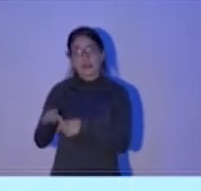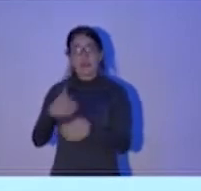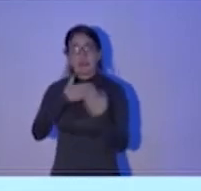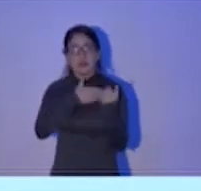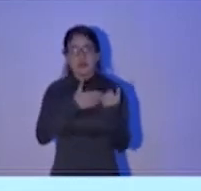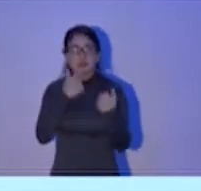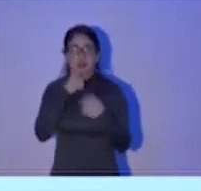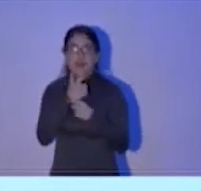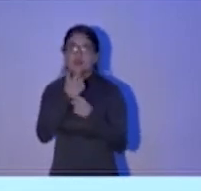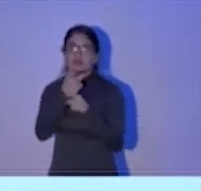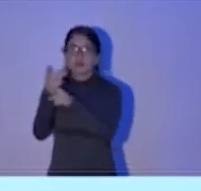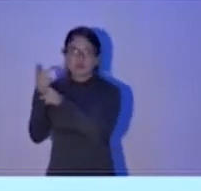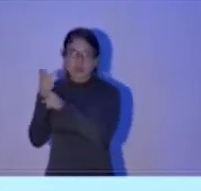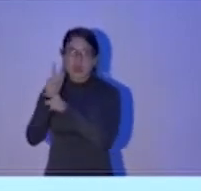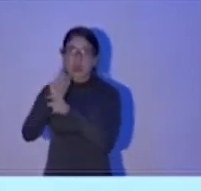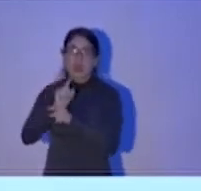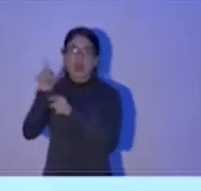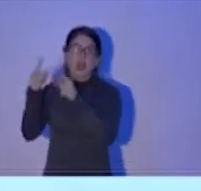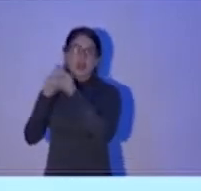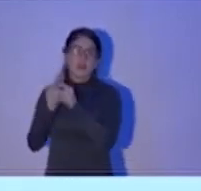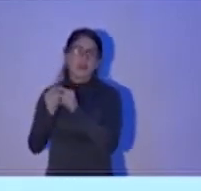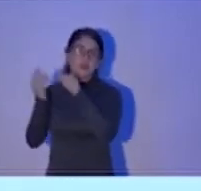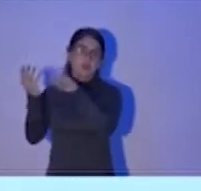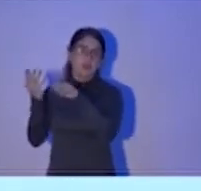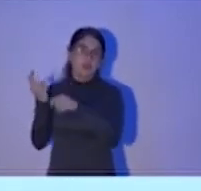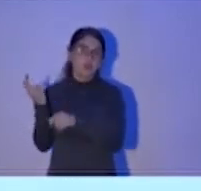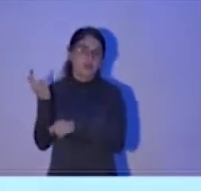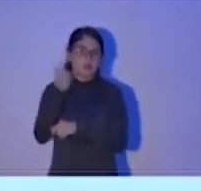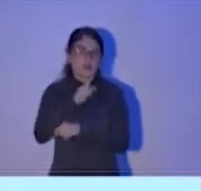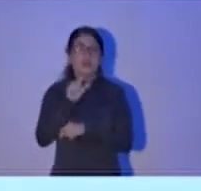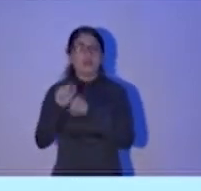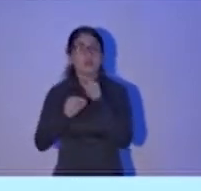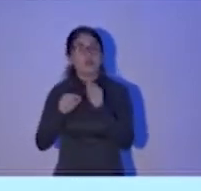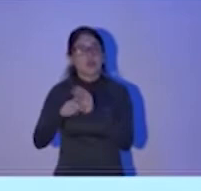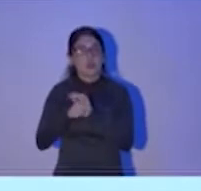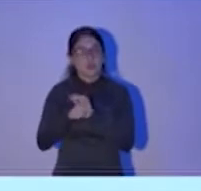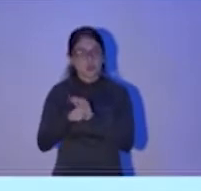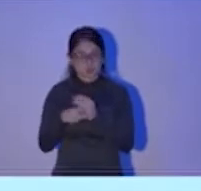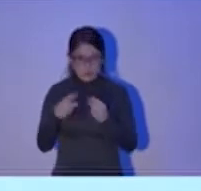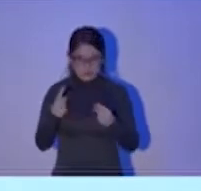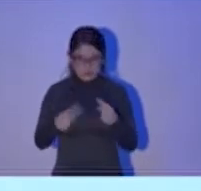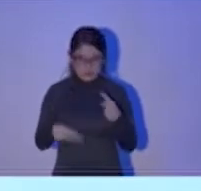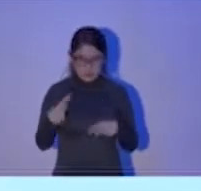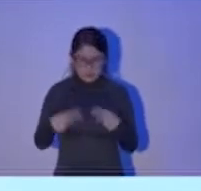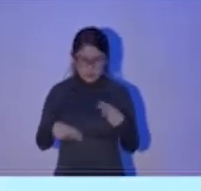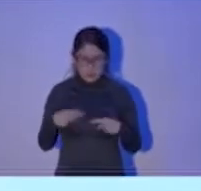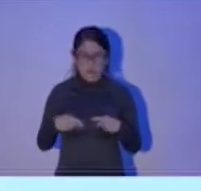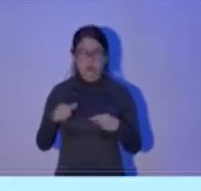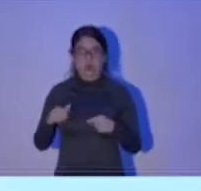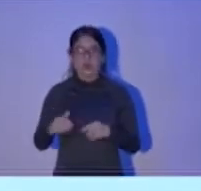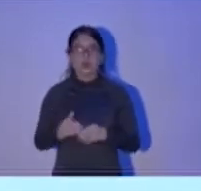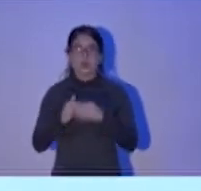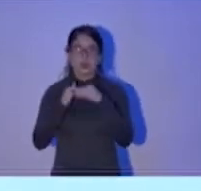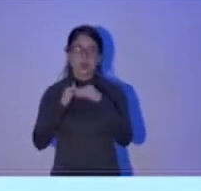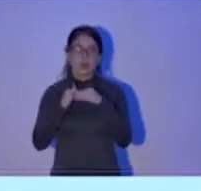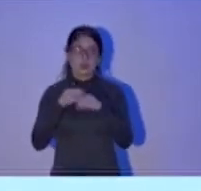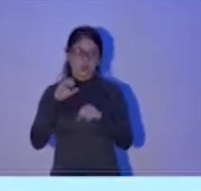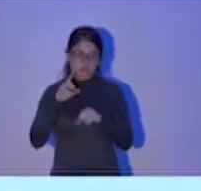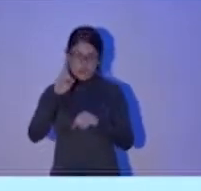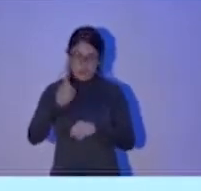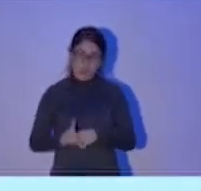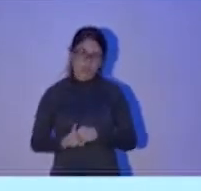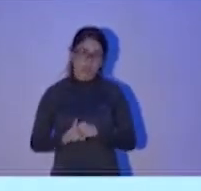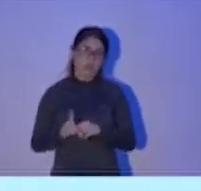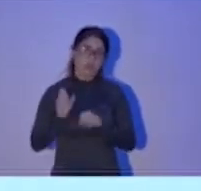Fundeb permanente, dessa complementação, dessa discussão pautada na equidade do direito educacional em todos os